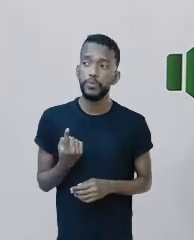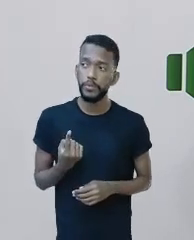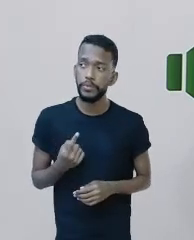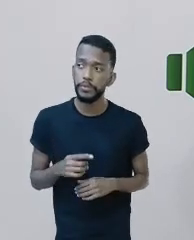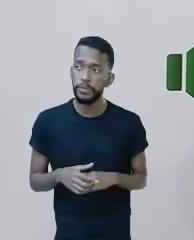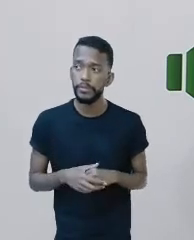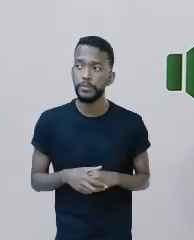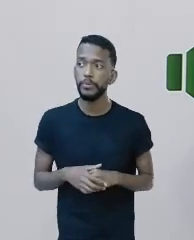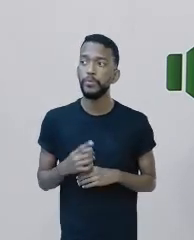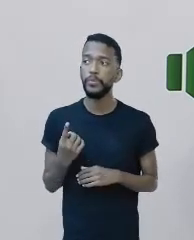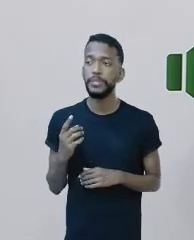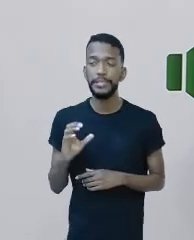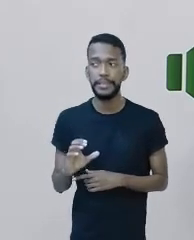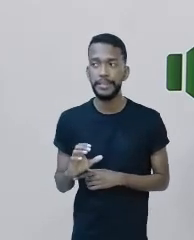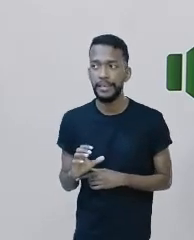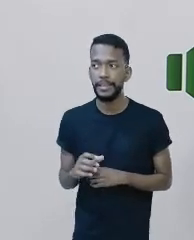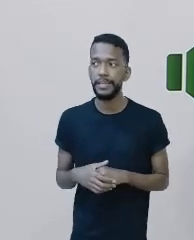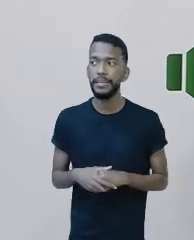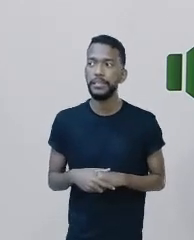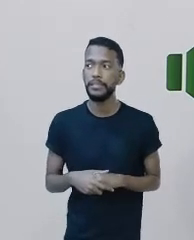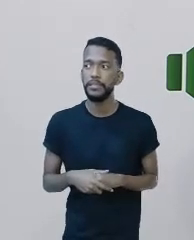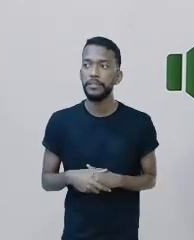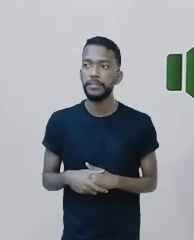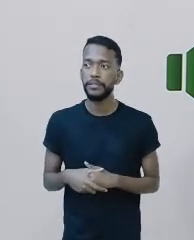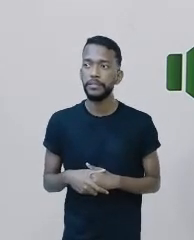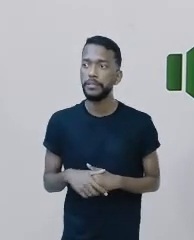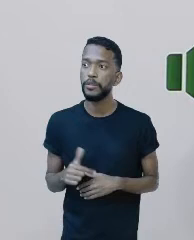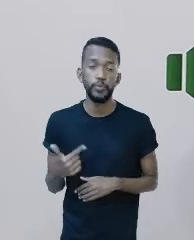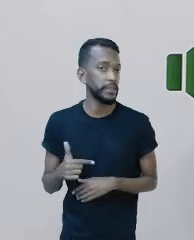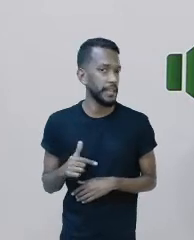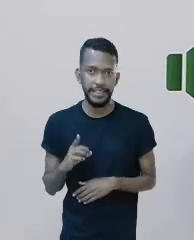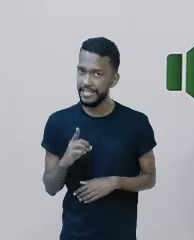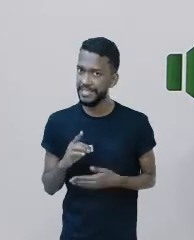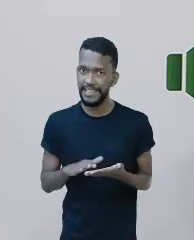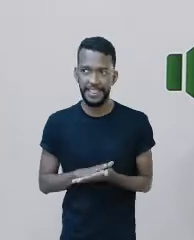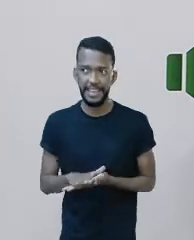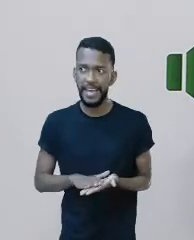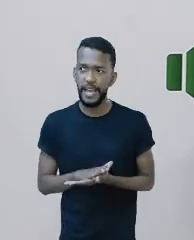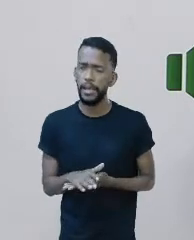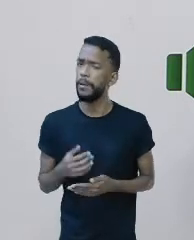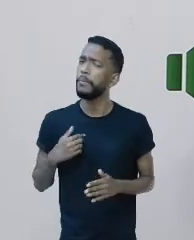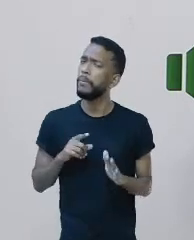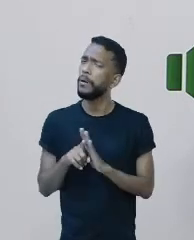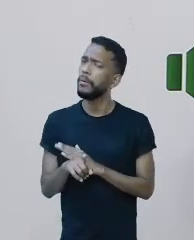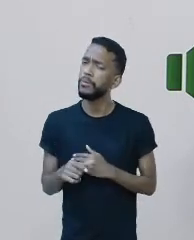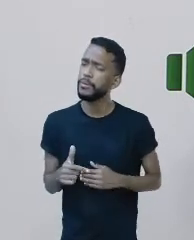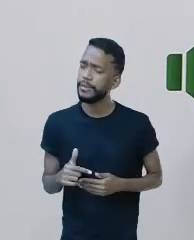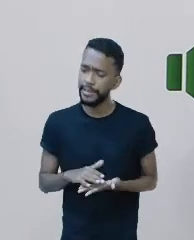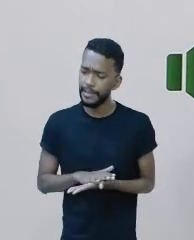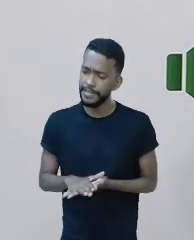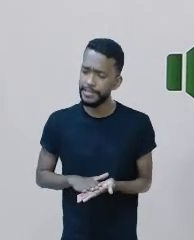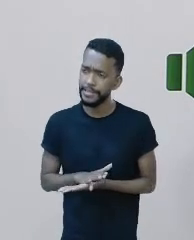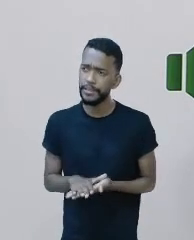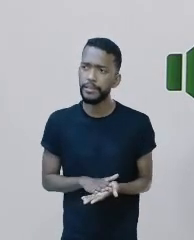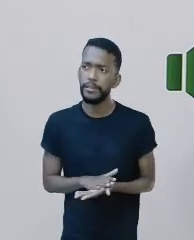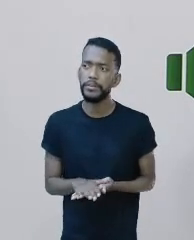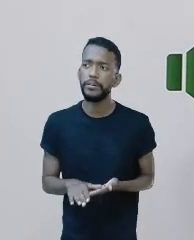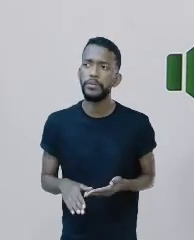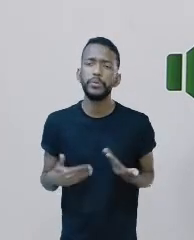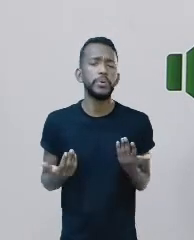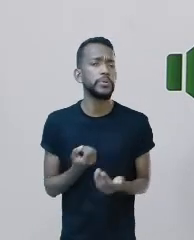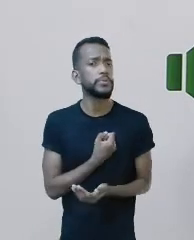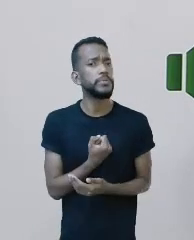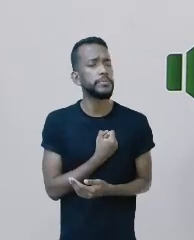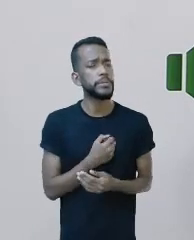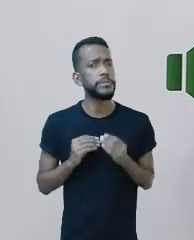de milhar, uma centena, não tem dezena. Aí eu pergunto, se não tem, qual é